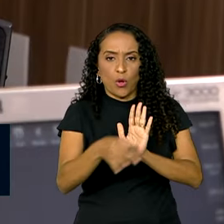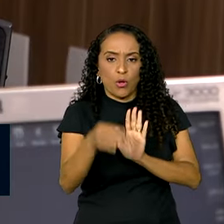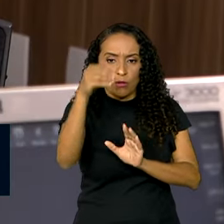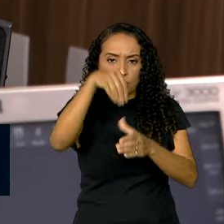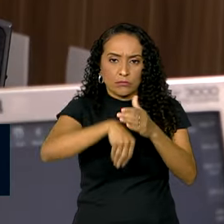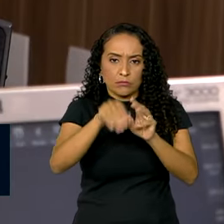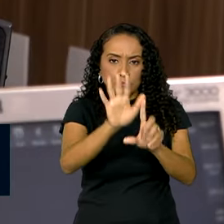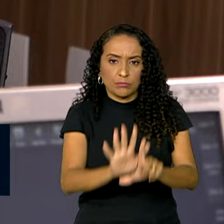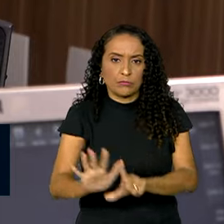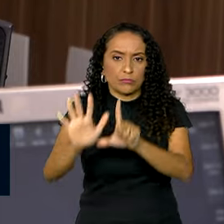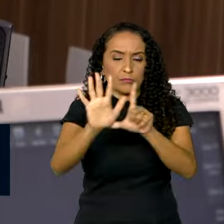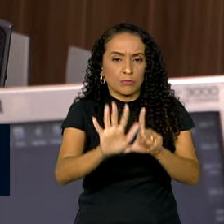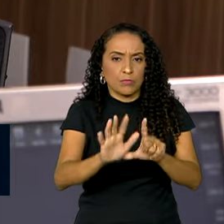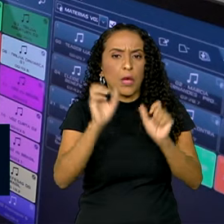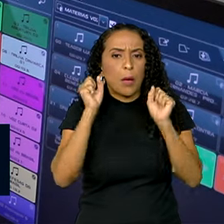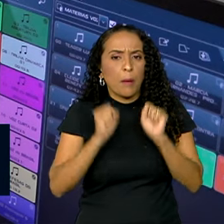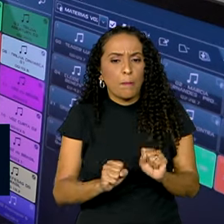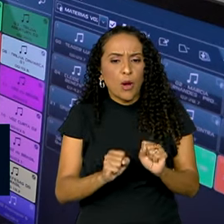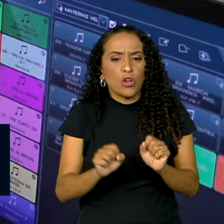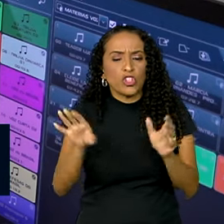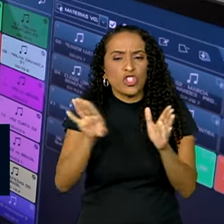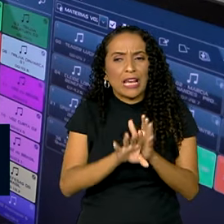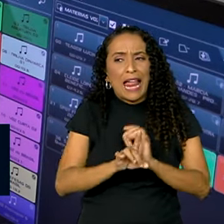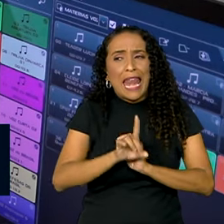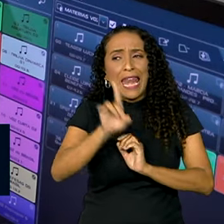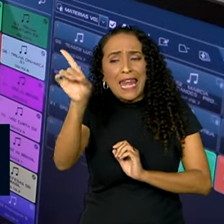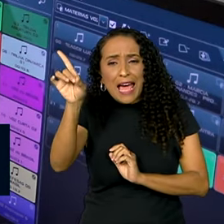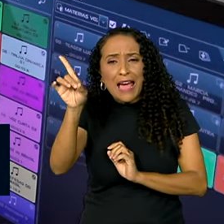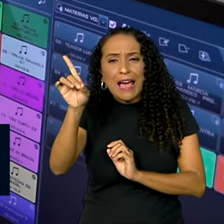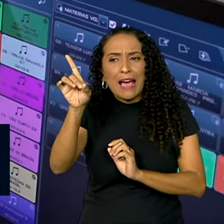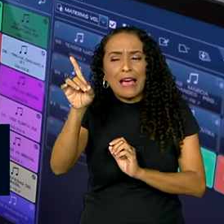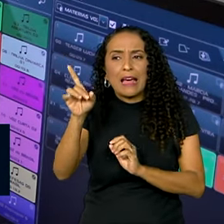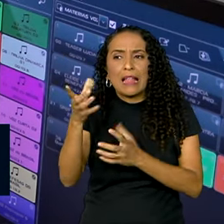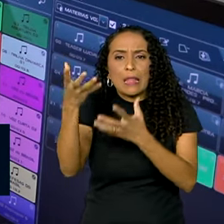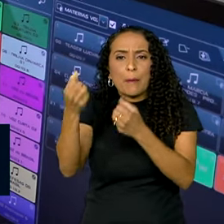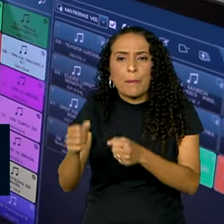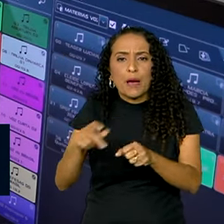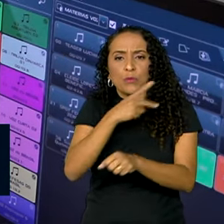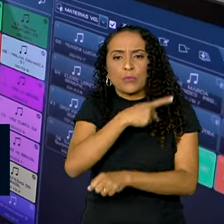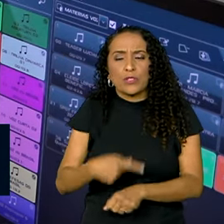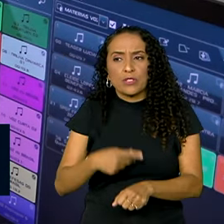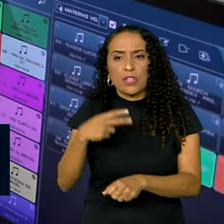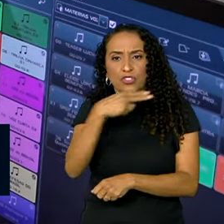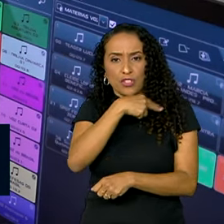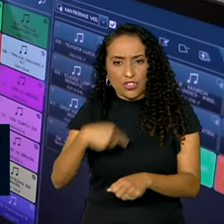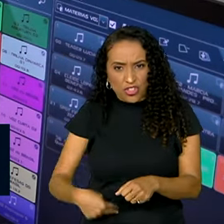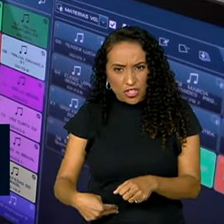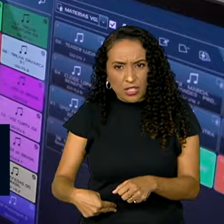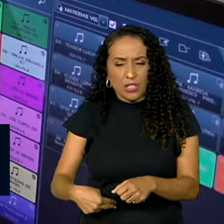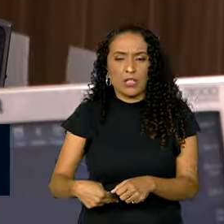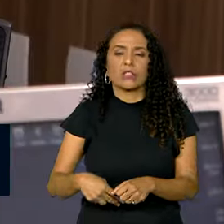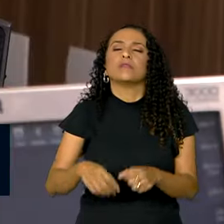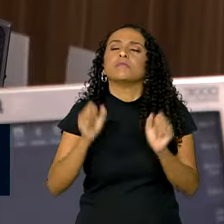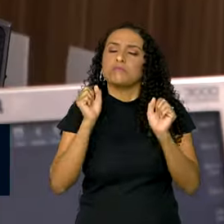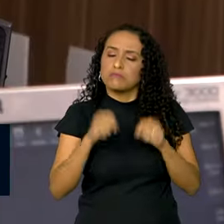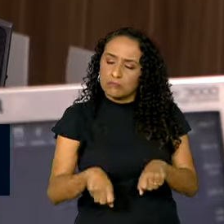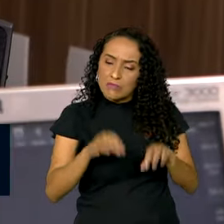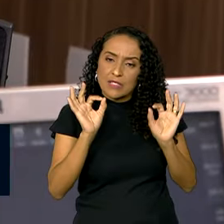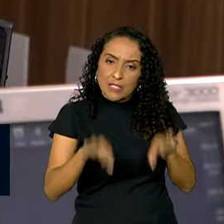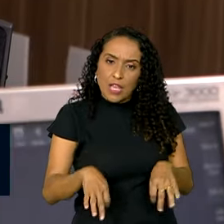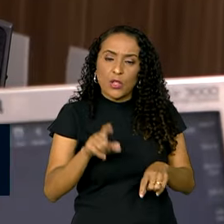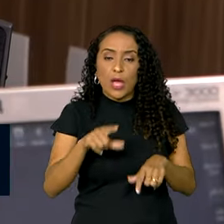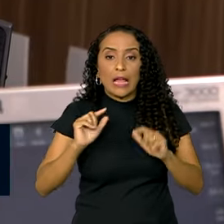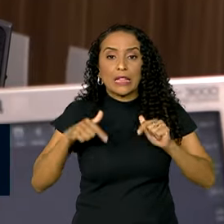plataforma Brasil participativo pode chegar lá na mão do xinping e do Joe biden exatamente quer dizer é um trabalho